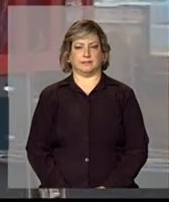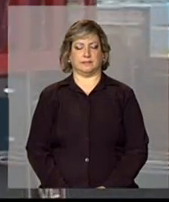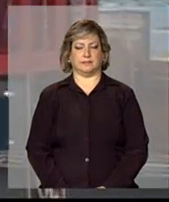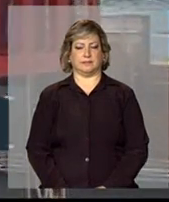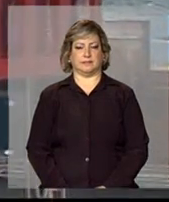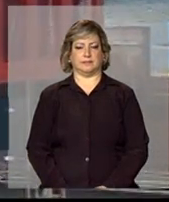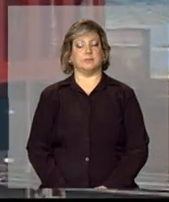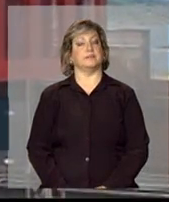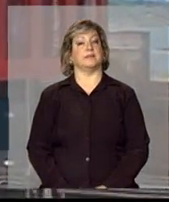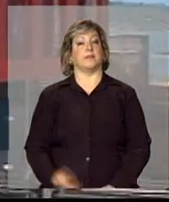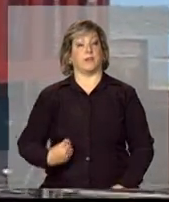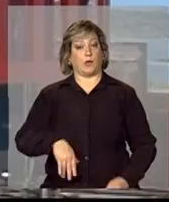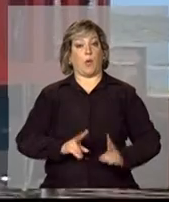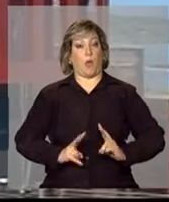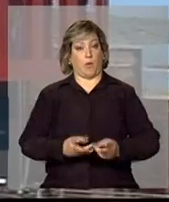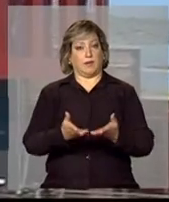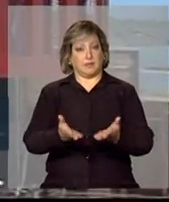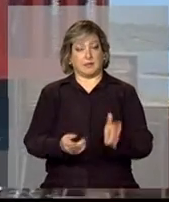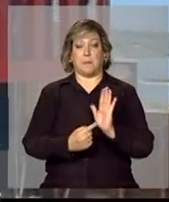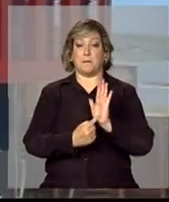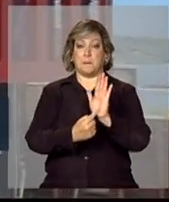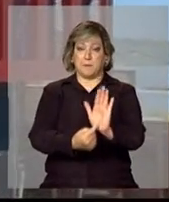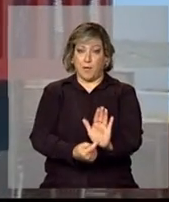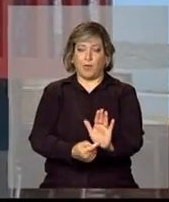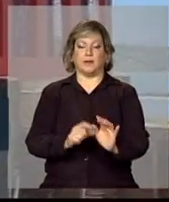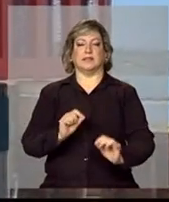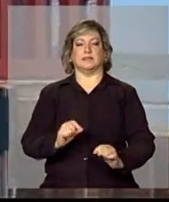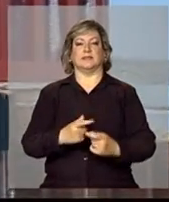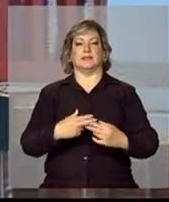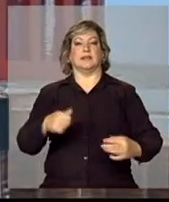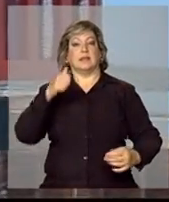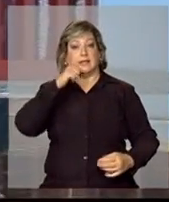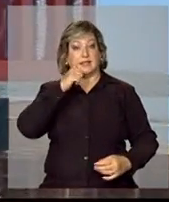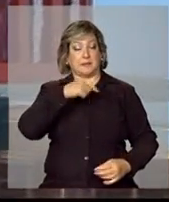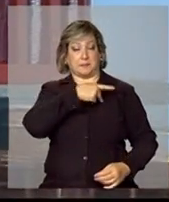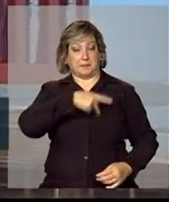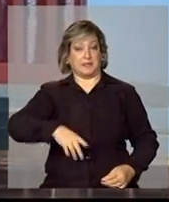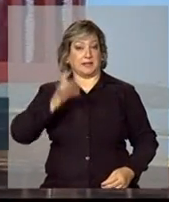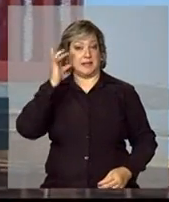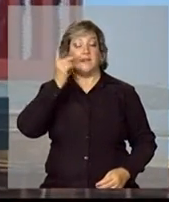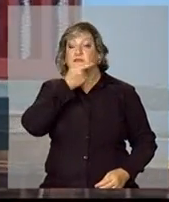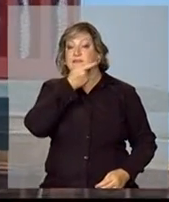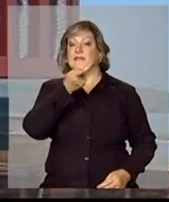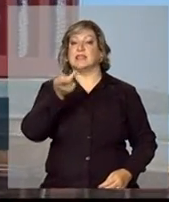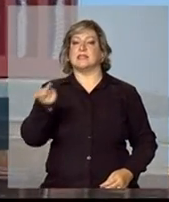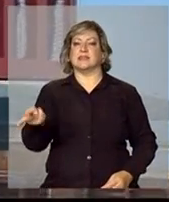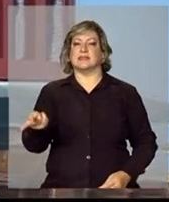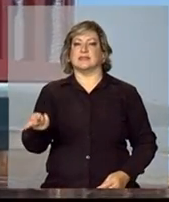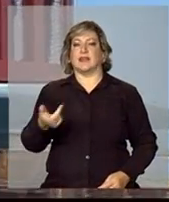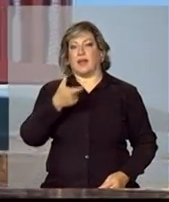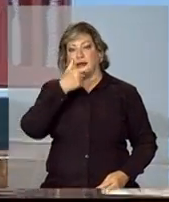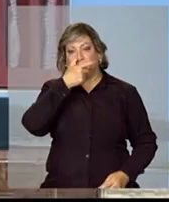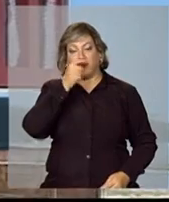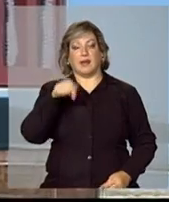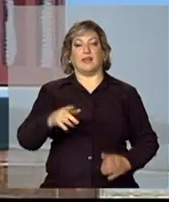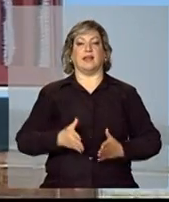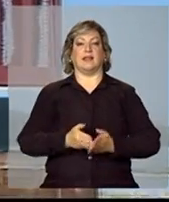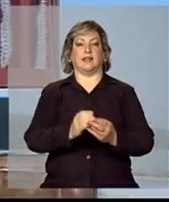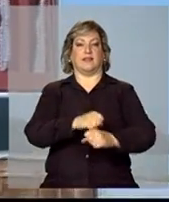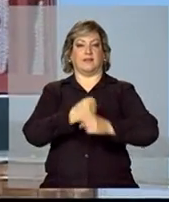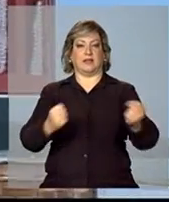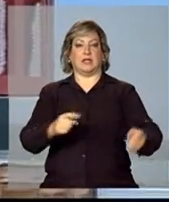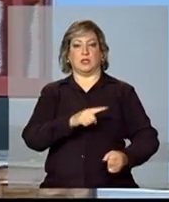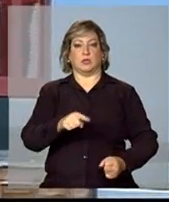2014 continuamos aí com imagens da visita da presidenta jilma russef ao Navio petroleiro zuid